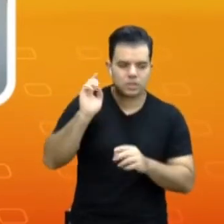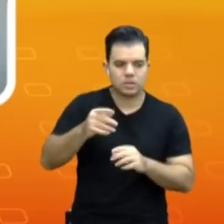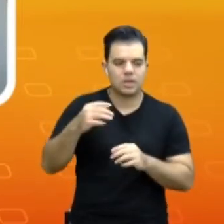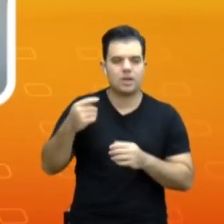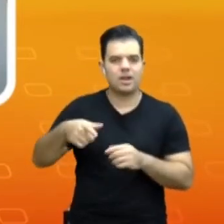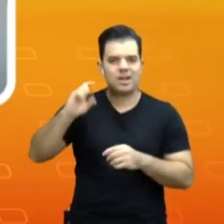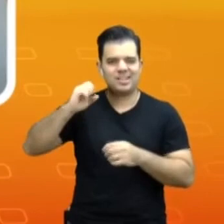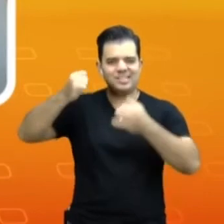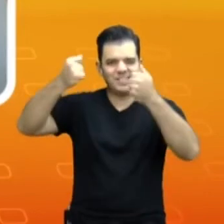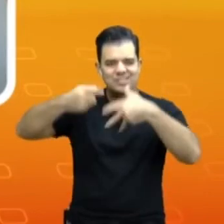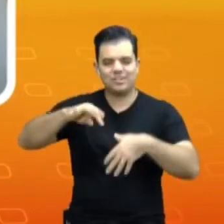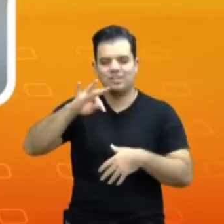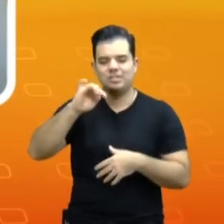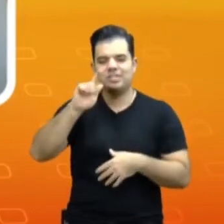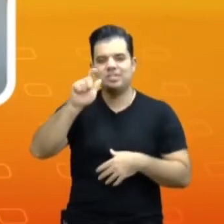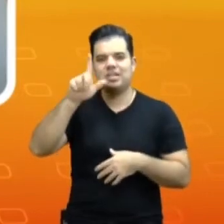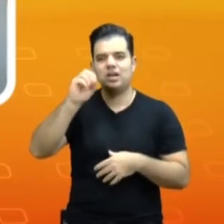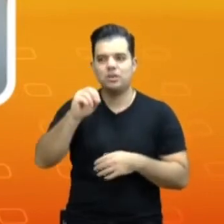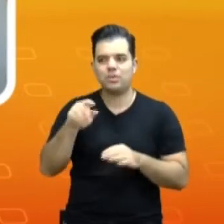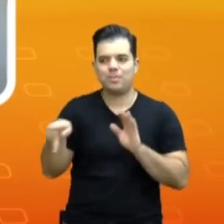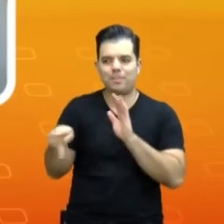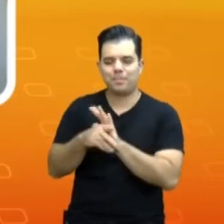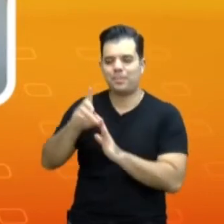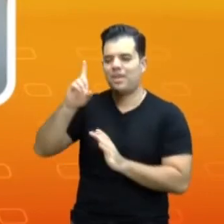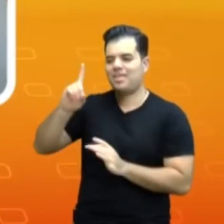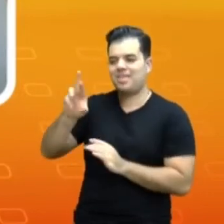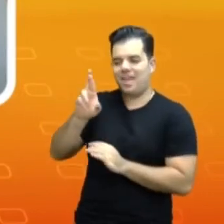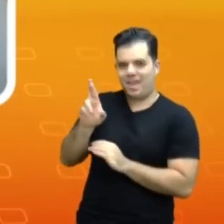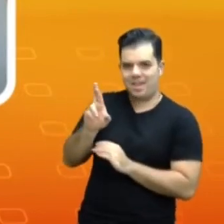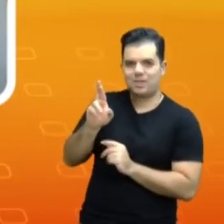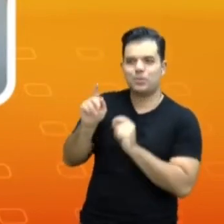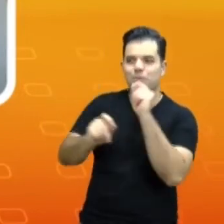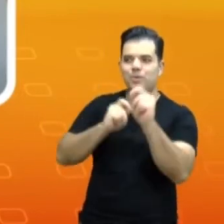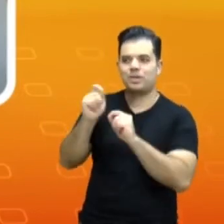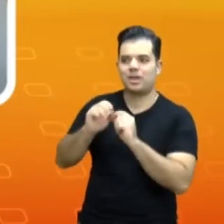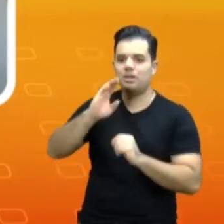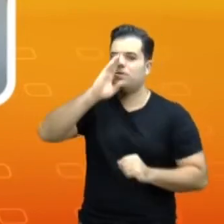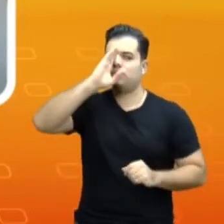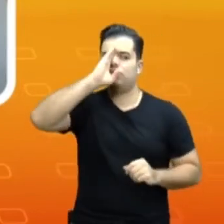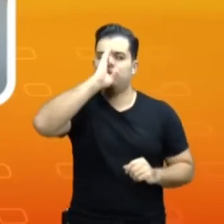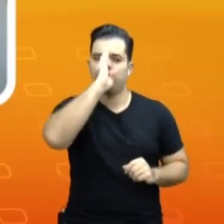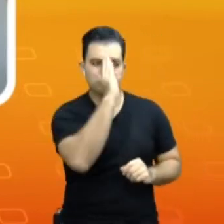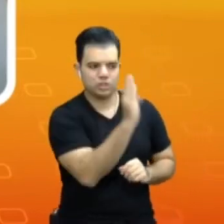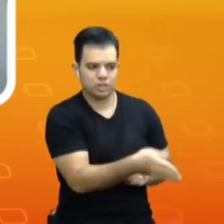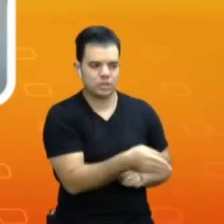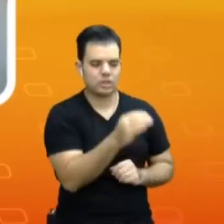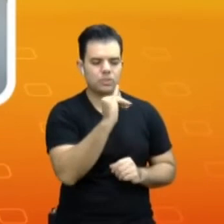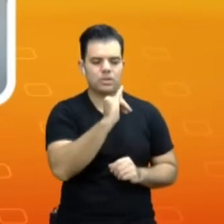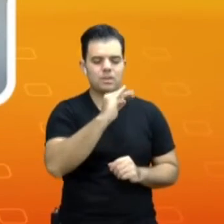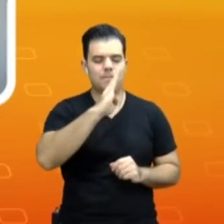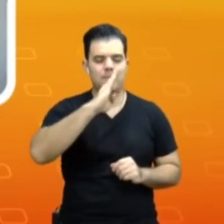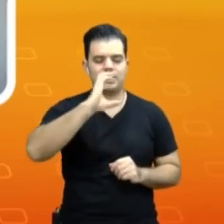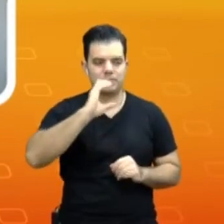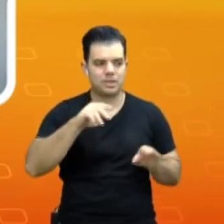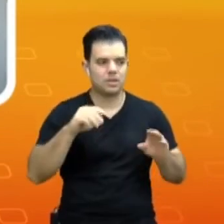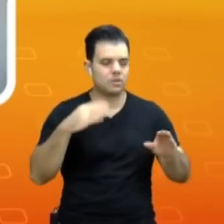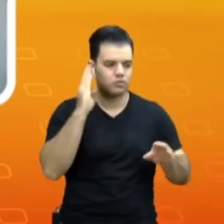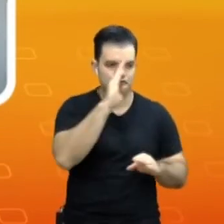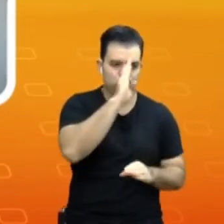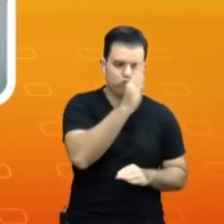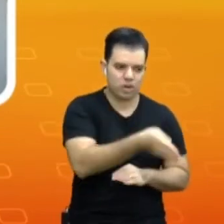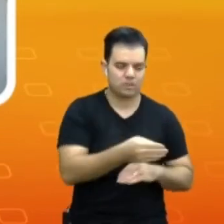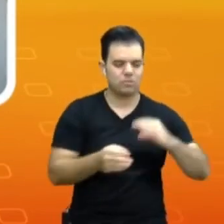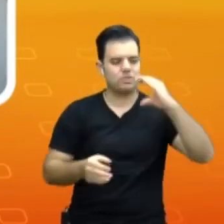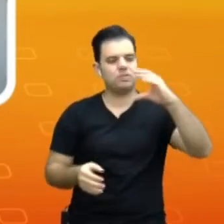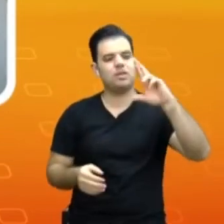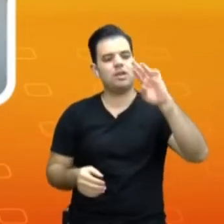comentou sobre o nosso DR era uma saída direta do IBC por SRT. Então,